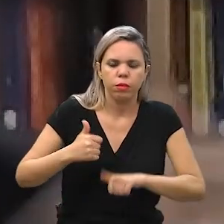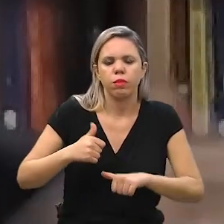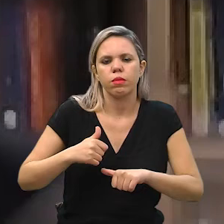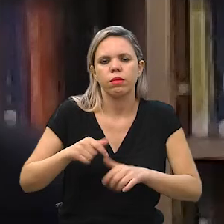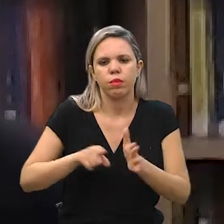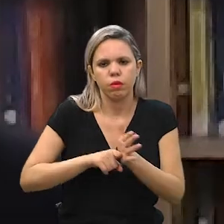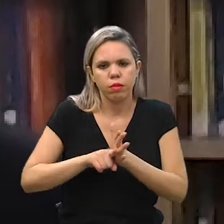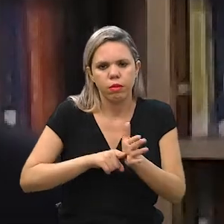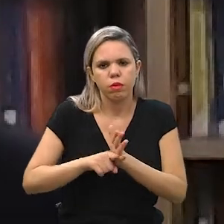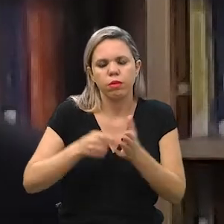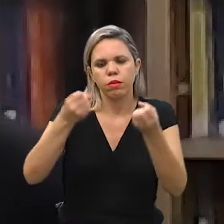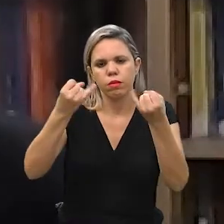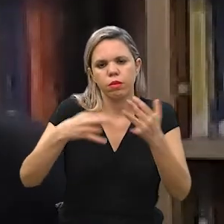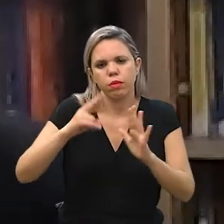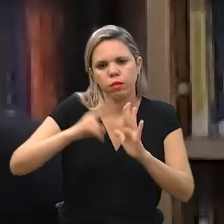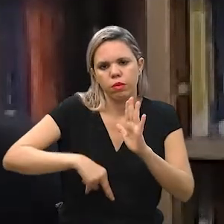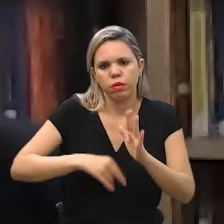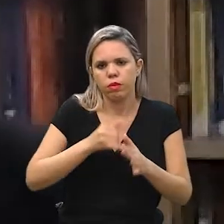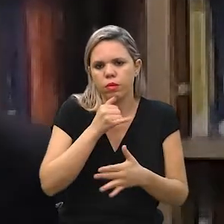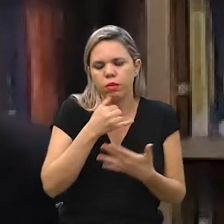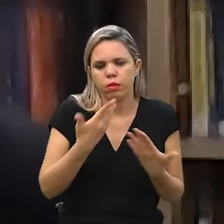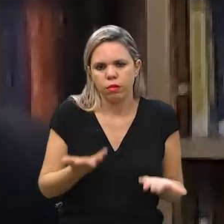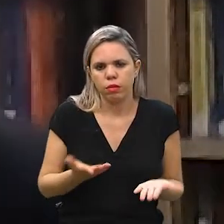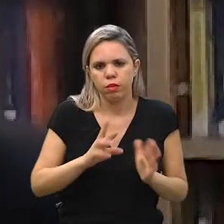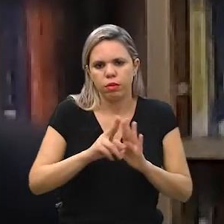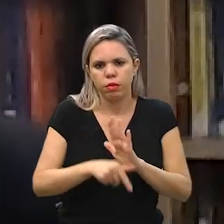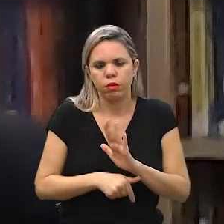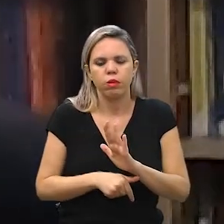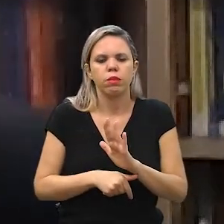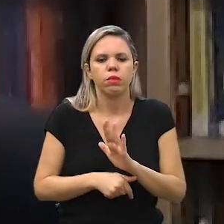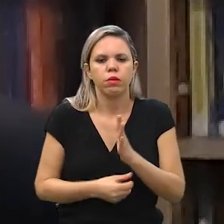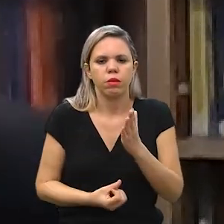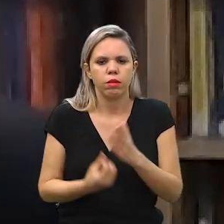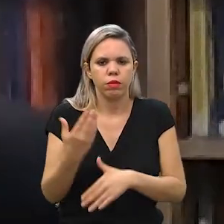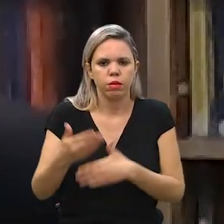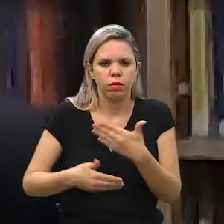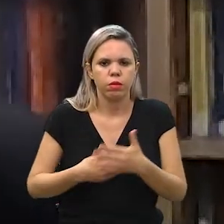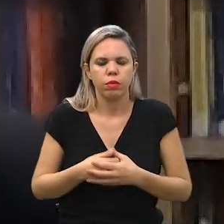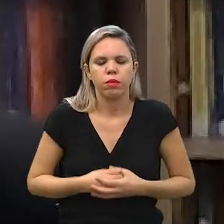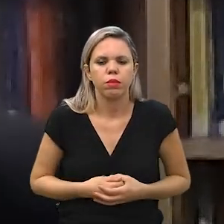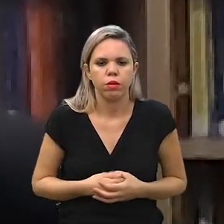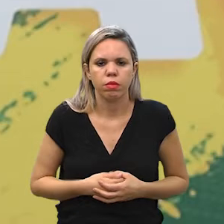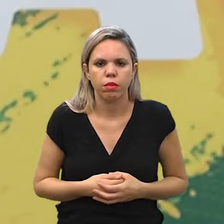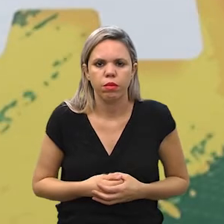indicador, cada relatório. Tem vários fatores envolvidos aí, André.